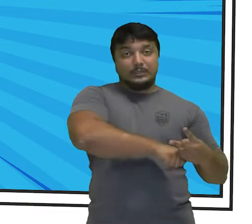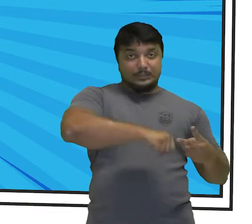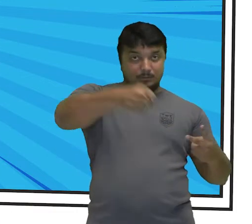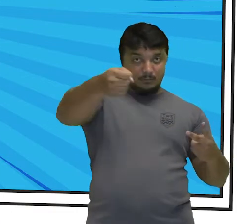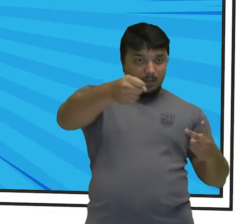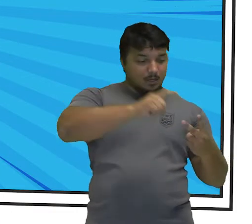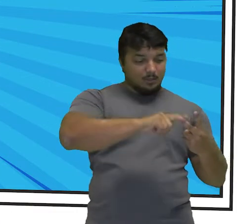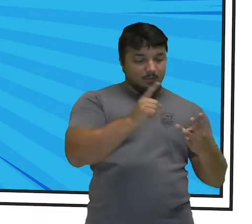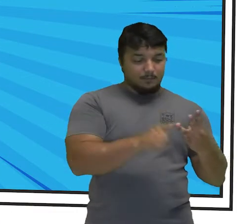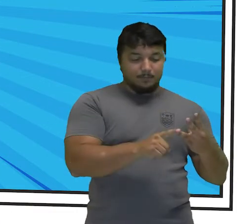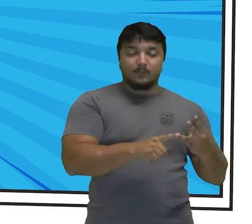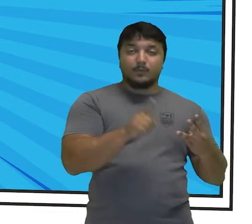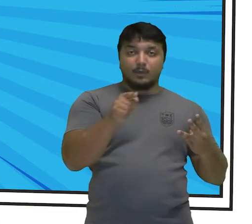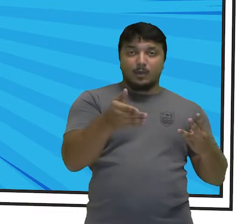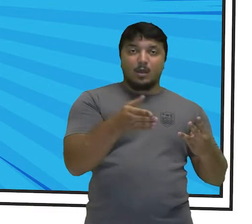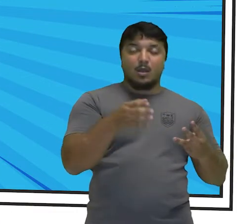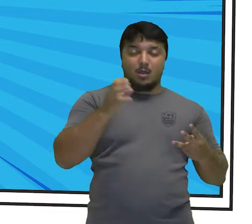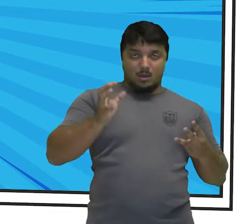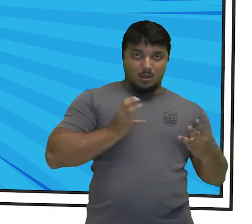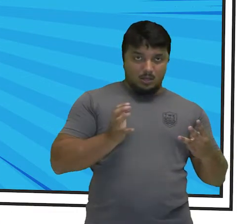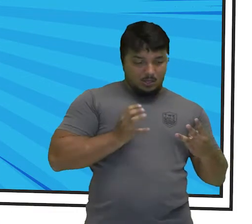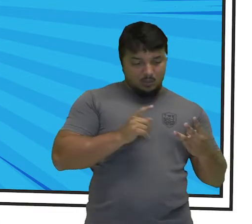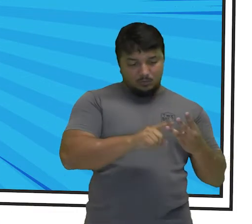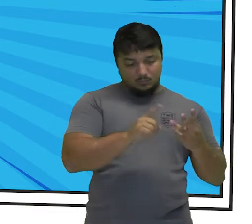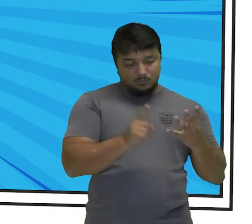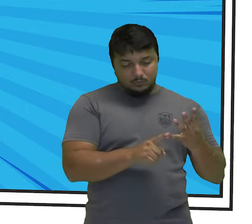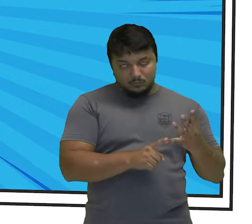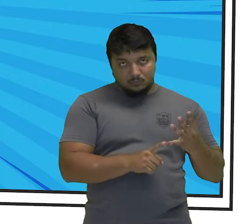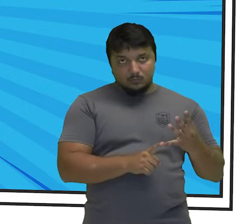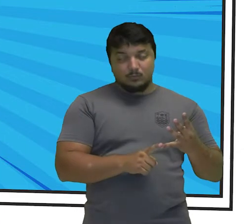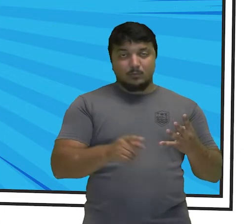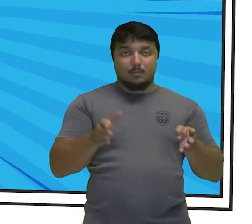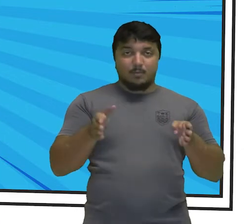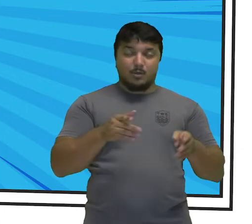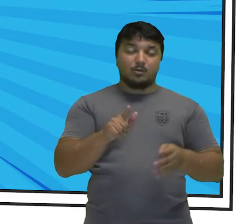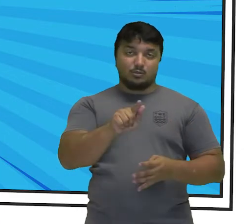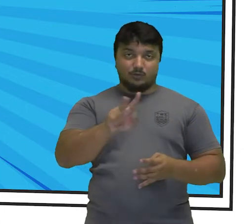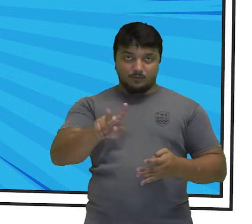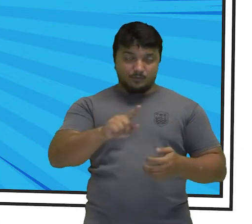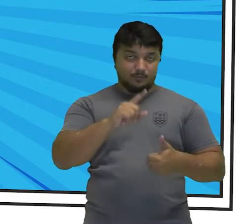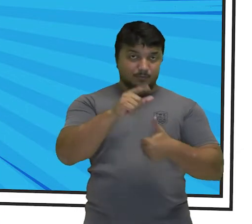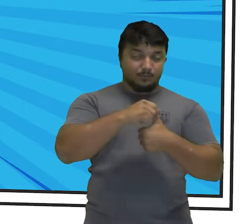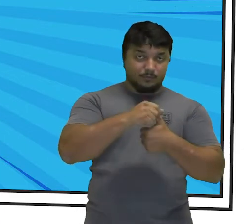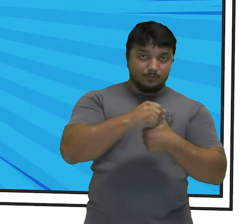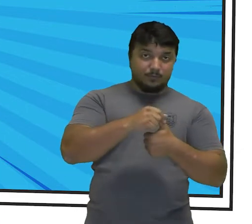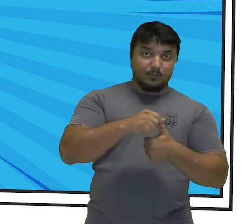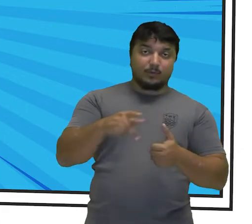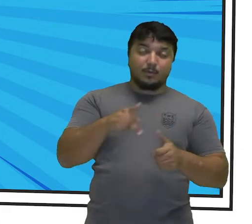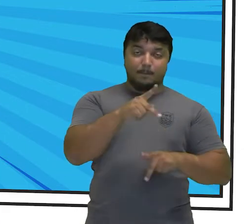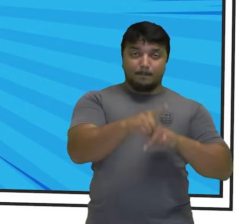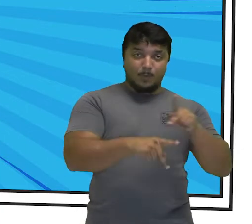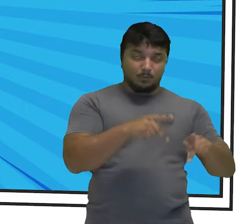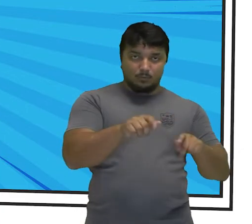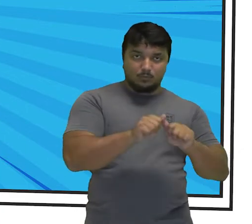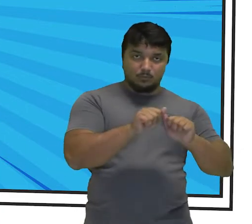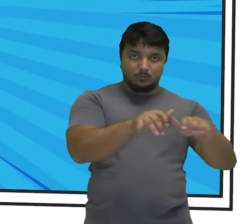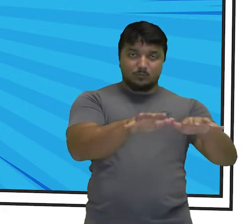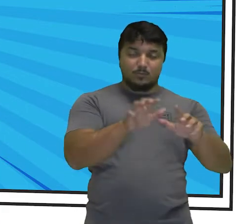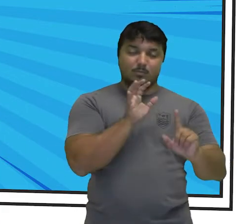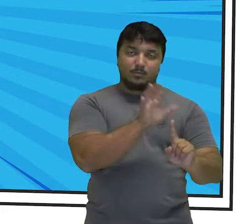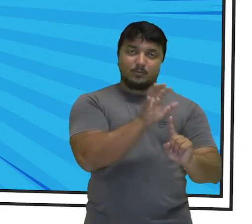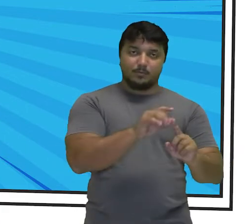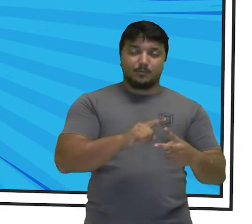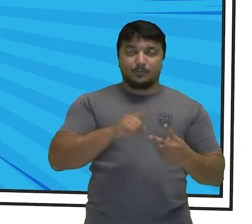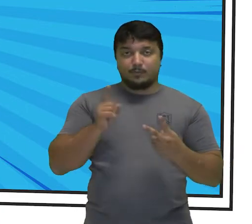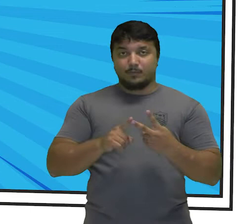Espada, República Oligárquica, Era Vargas, República Populista,